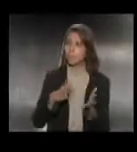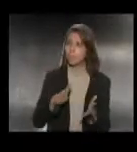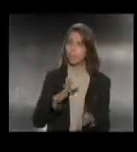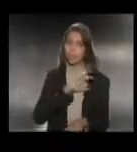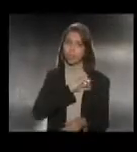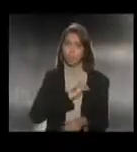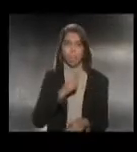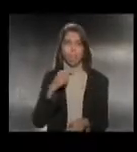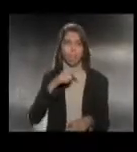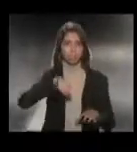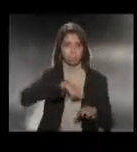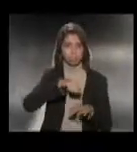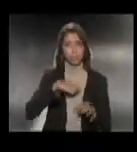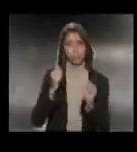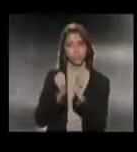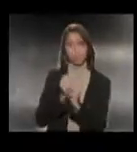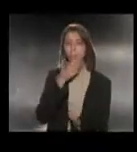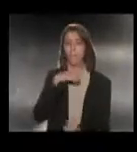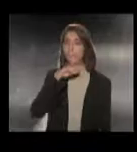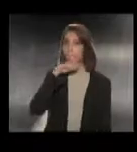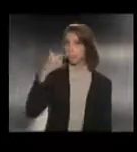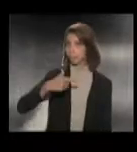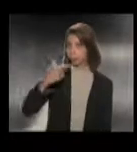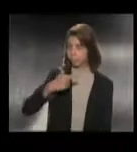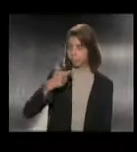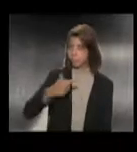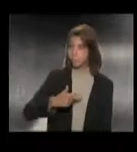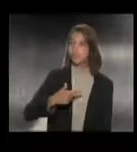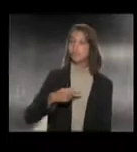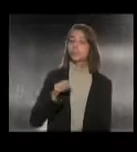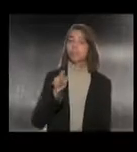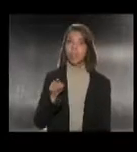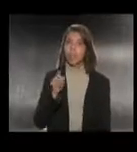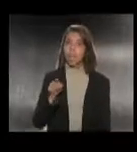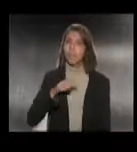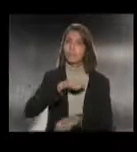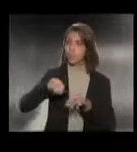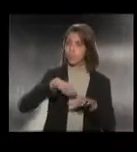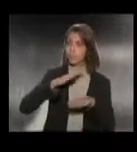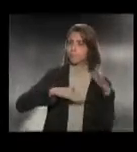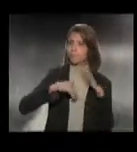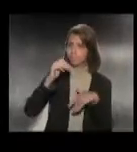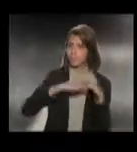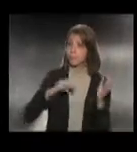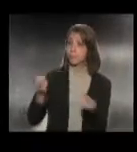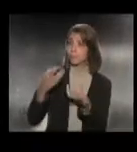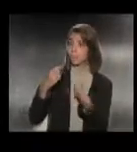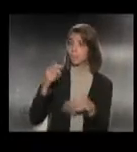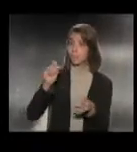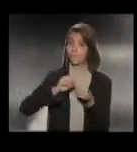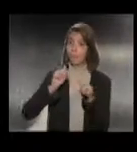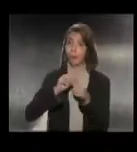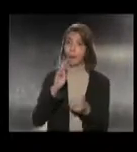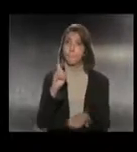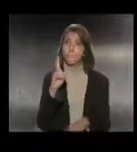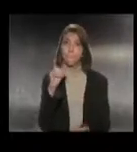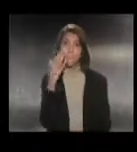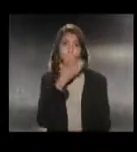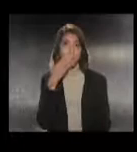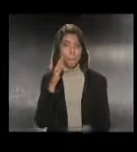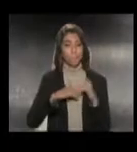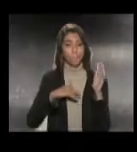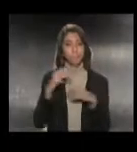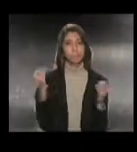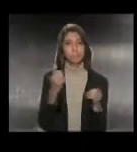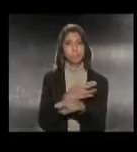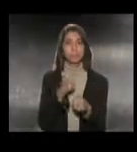eu comecei a me agachei agir cozinha comeu uma grade com o pai que ele cozinha muito bem e me ensinou a fazer um